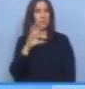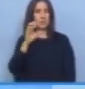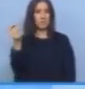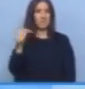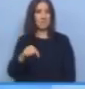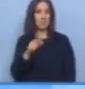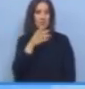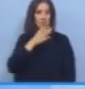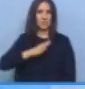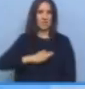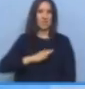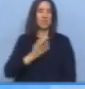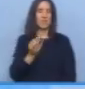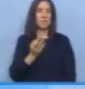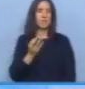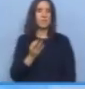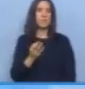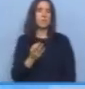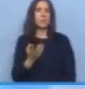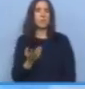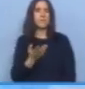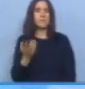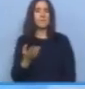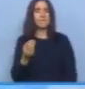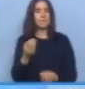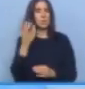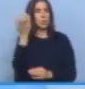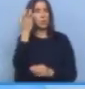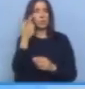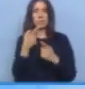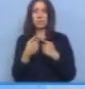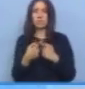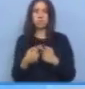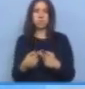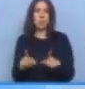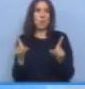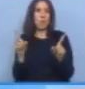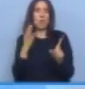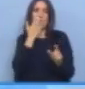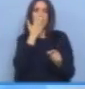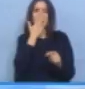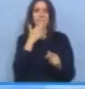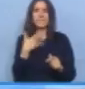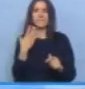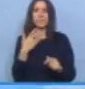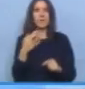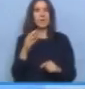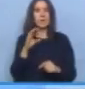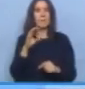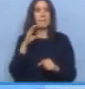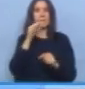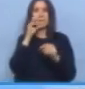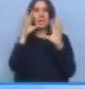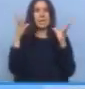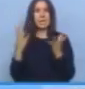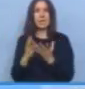referiu, com um esquema cultural completamente diferente. É quase como viajar para outro planeta,